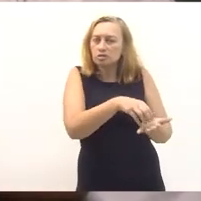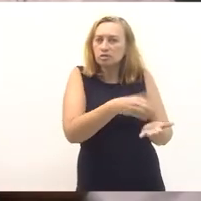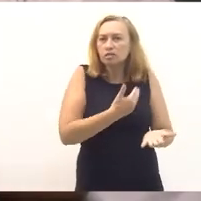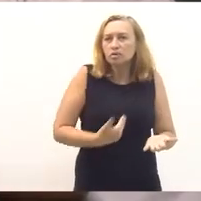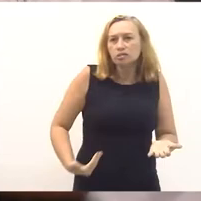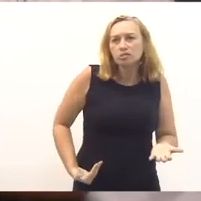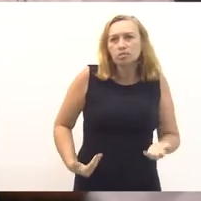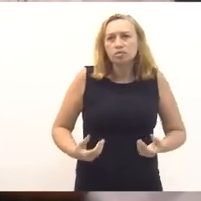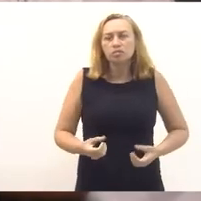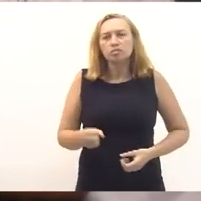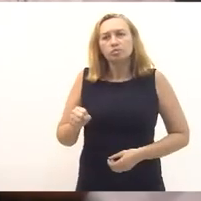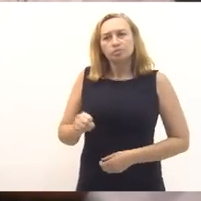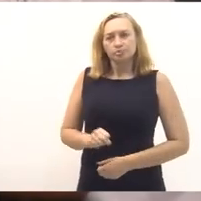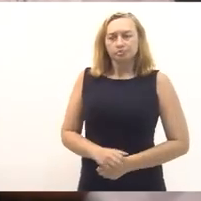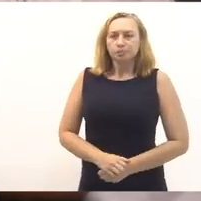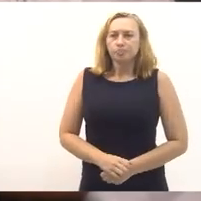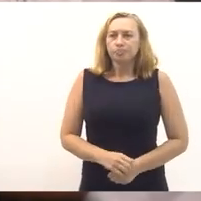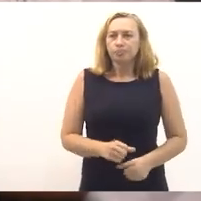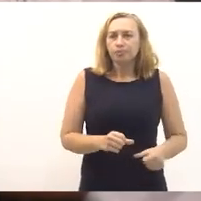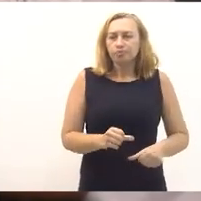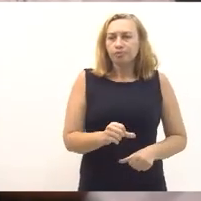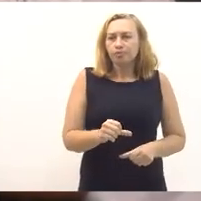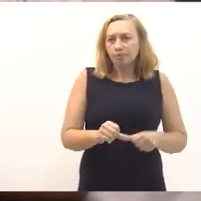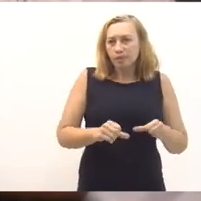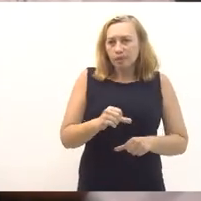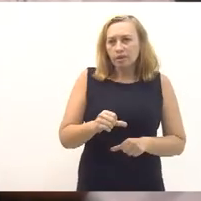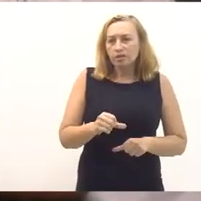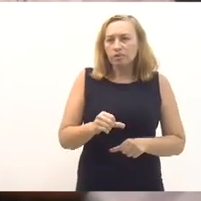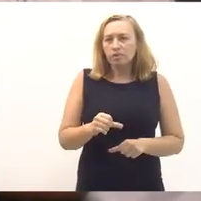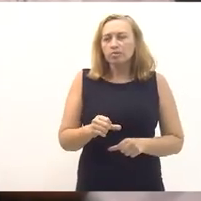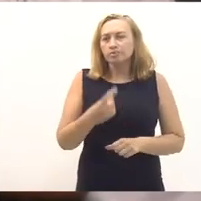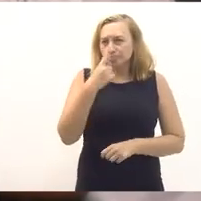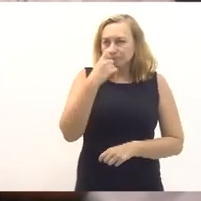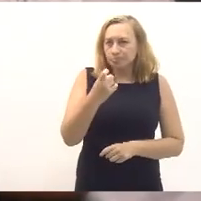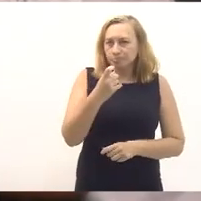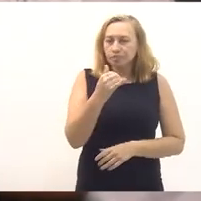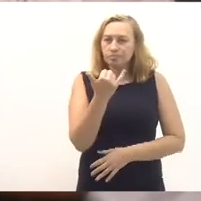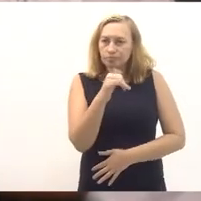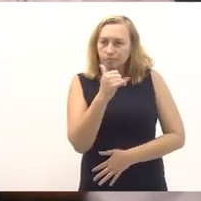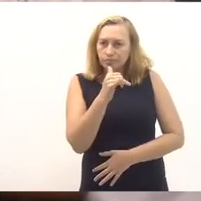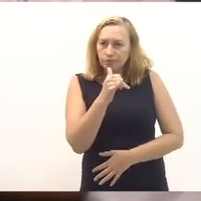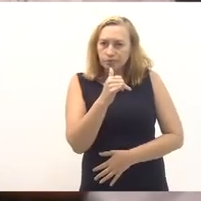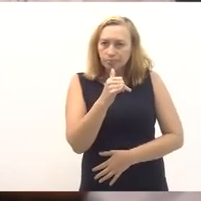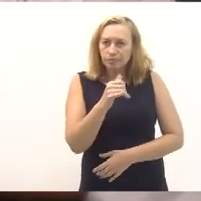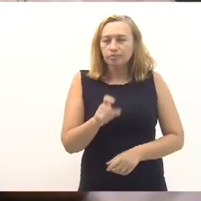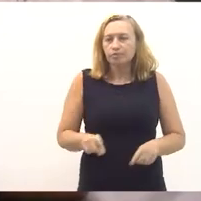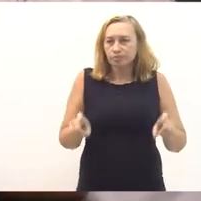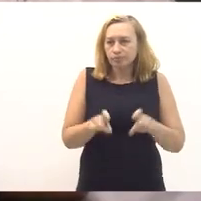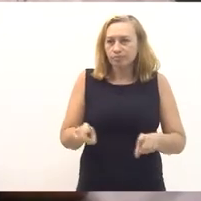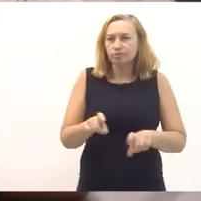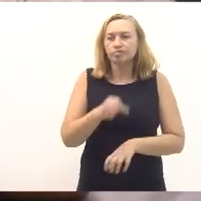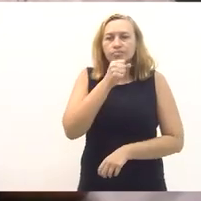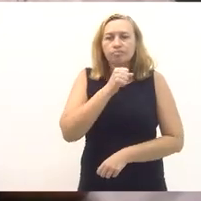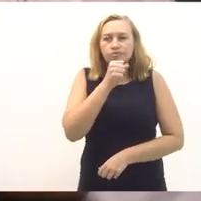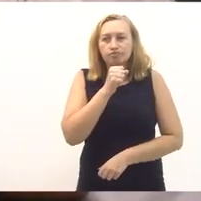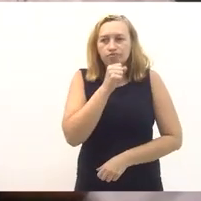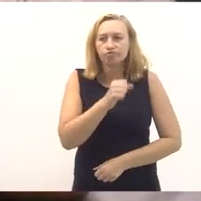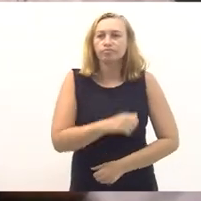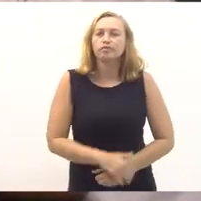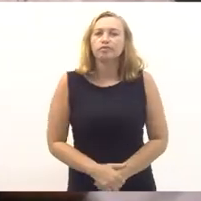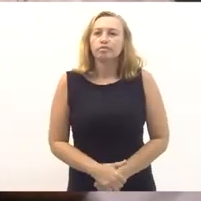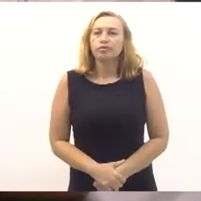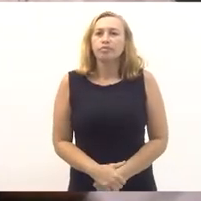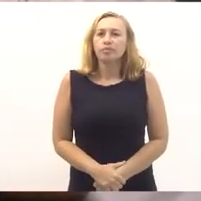gratuito comunitário convertendo-as em lixo eletrônico de alguns tem um computador velho um monte de metal Ela traz